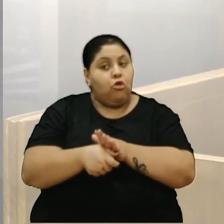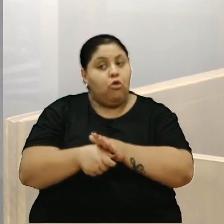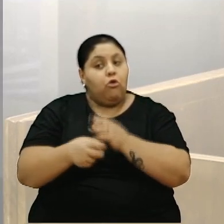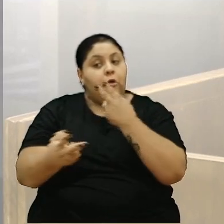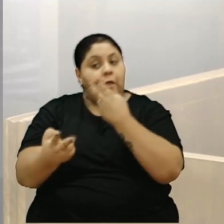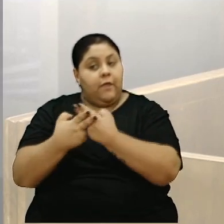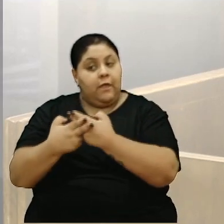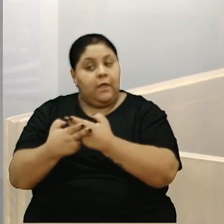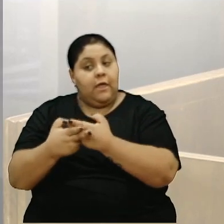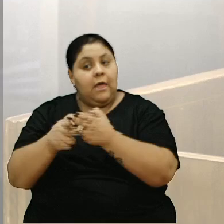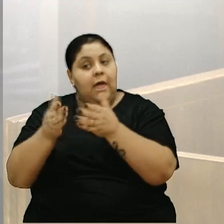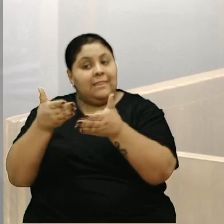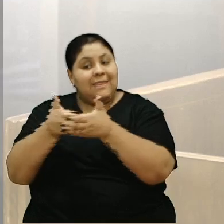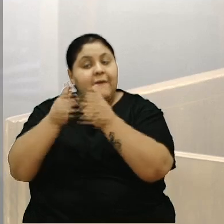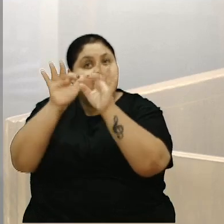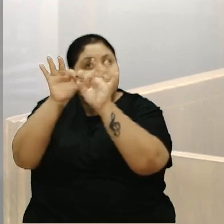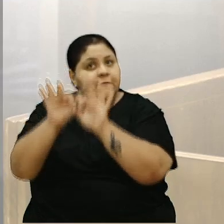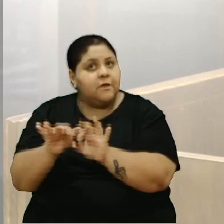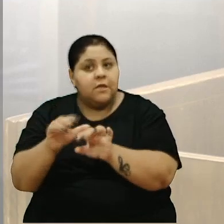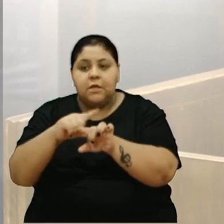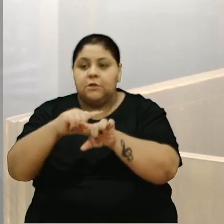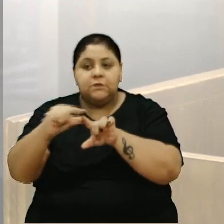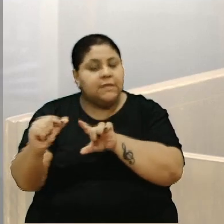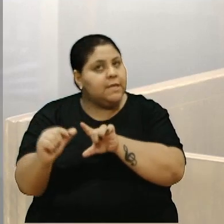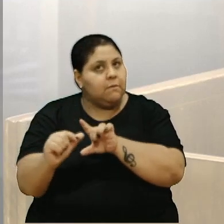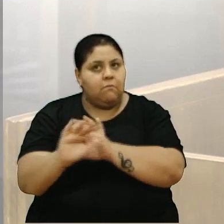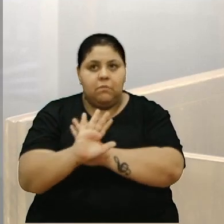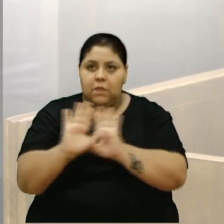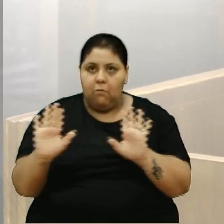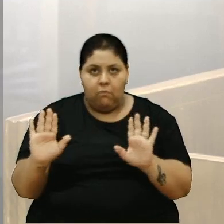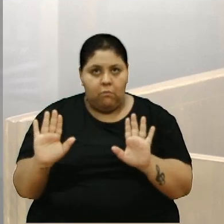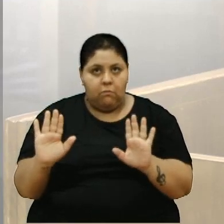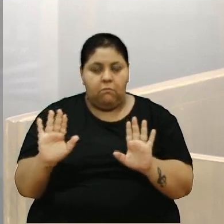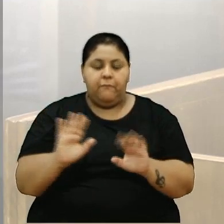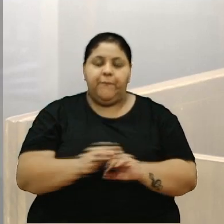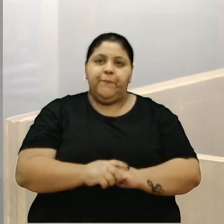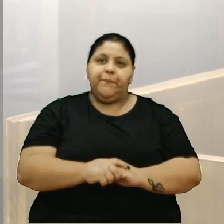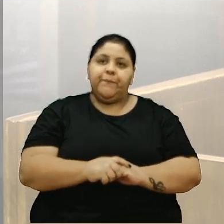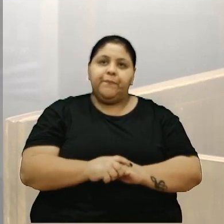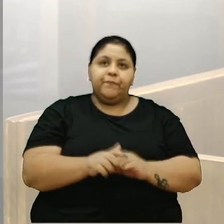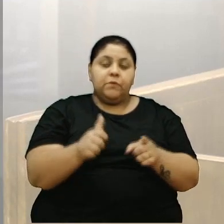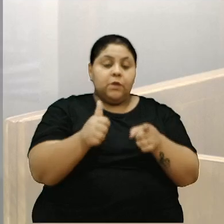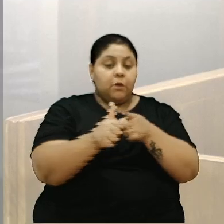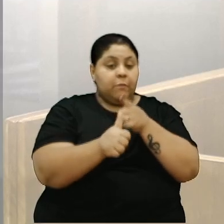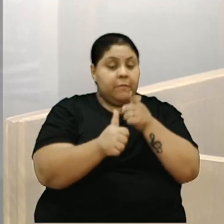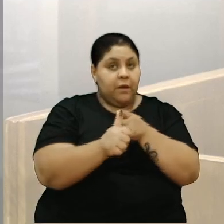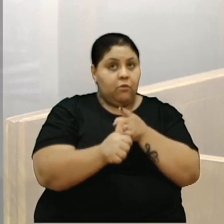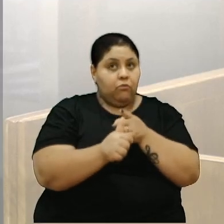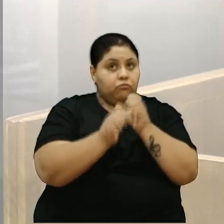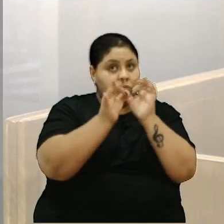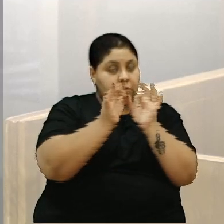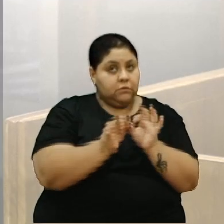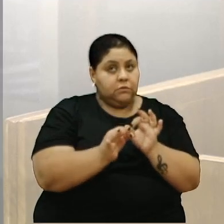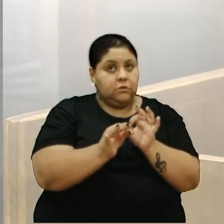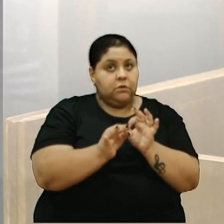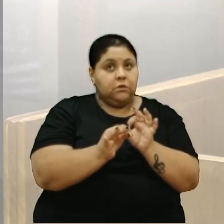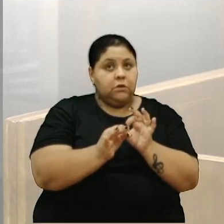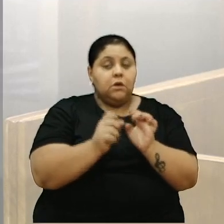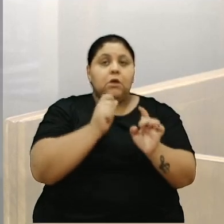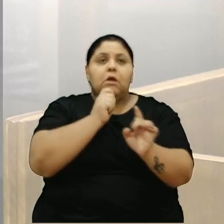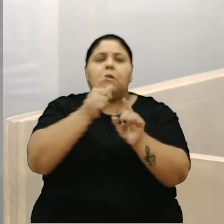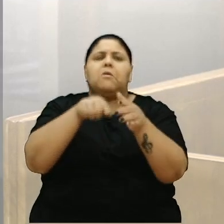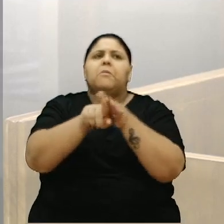teu crime, sem sair fora da porta. Primeiro passo foi esse. E aí os